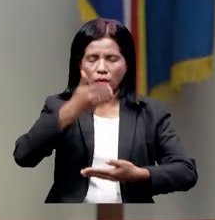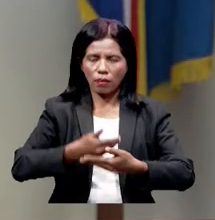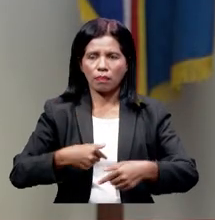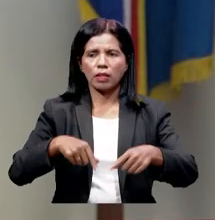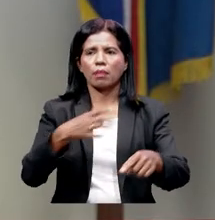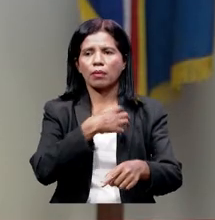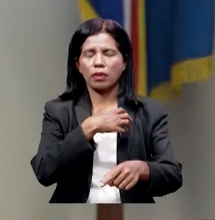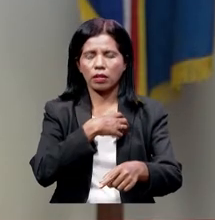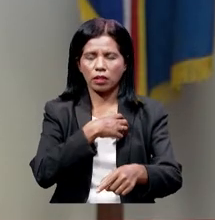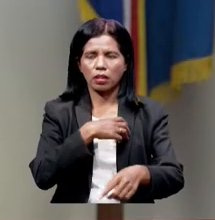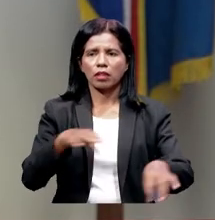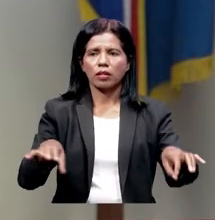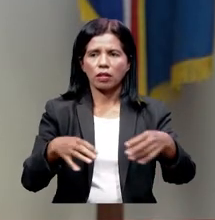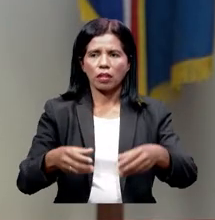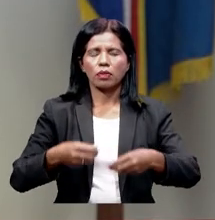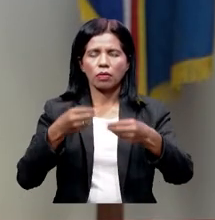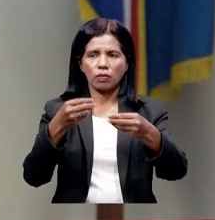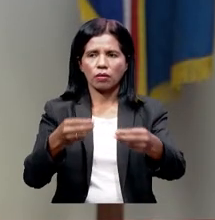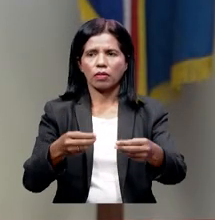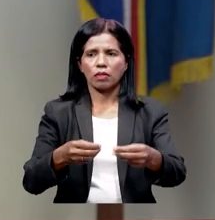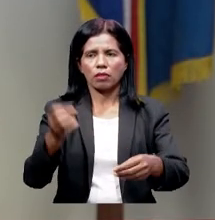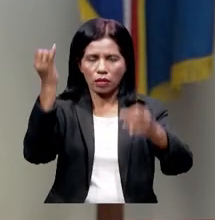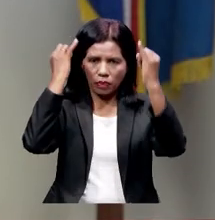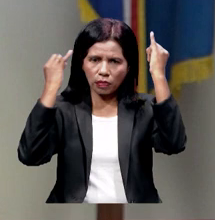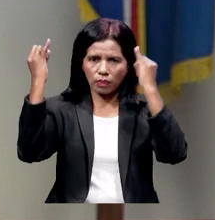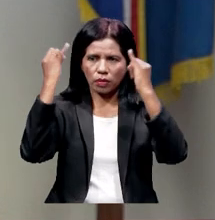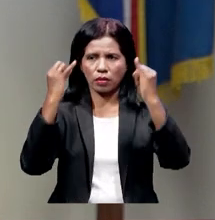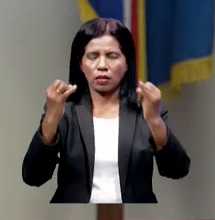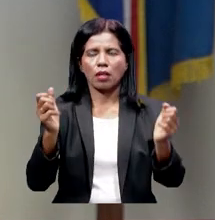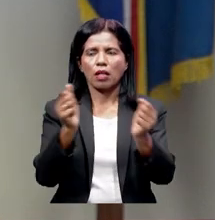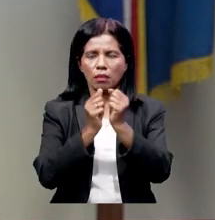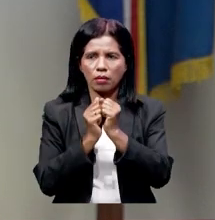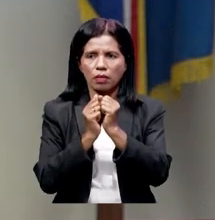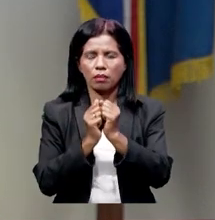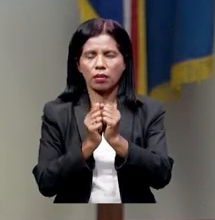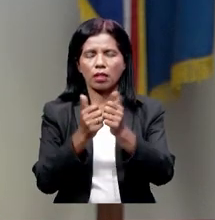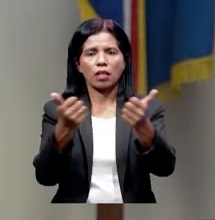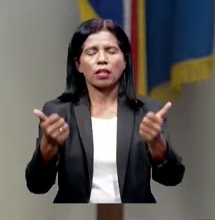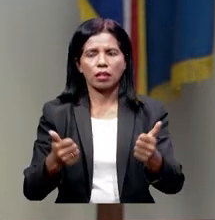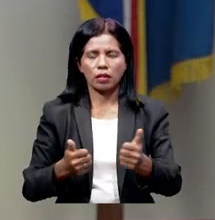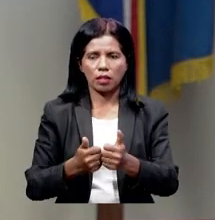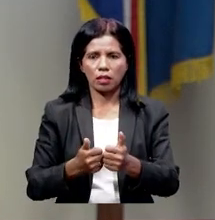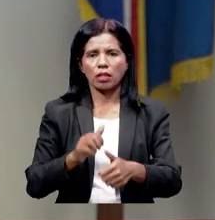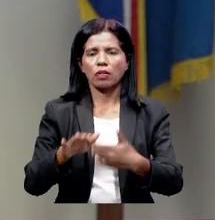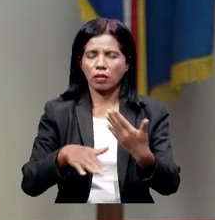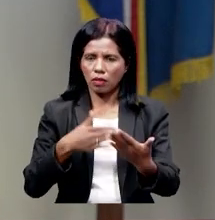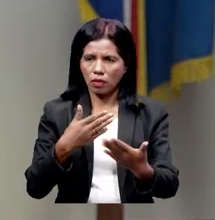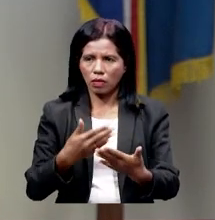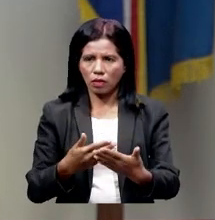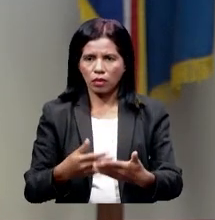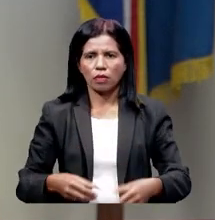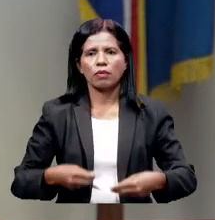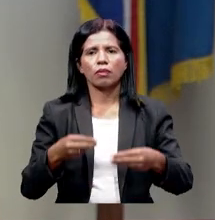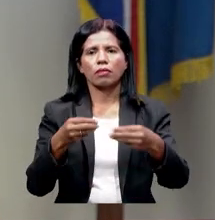kenar atau forward information hamutu ko agensi interligado sira